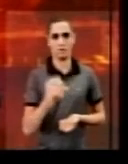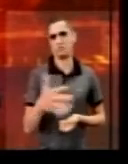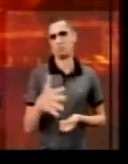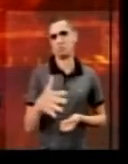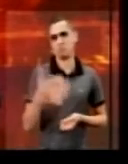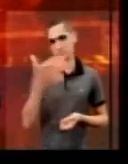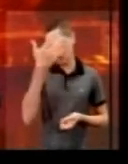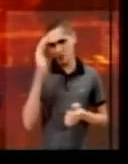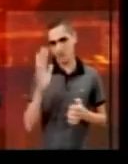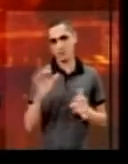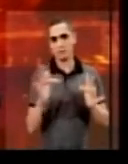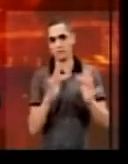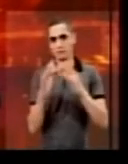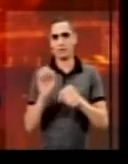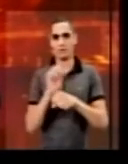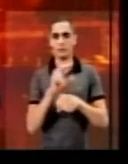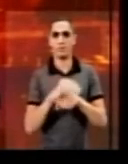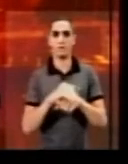ficaram imunes.